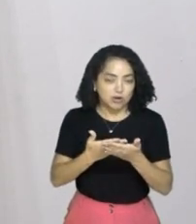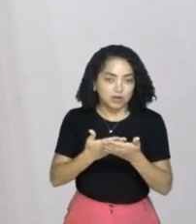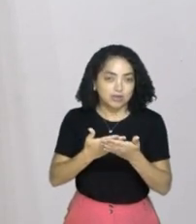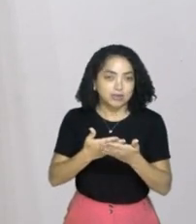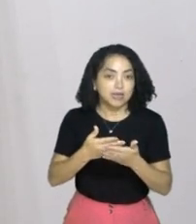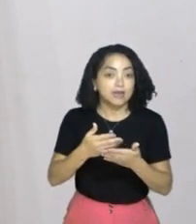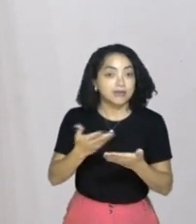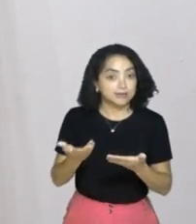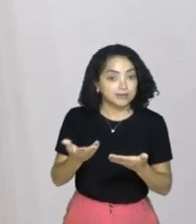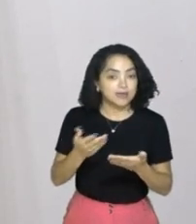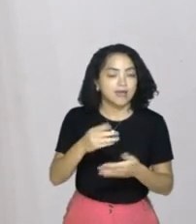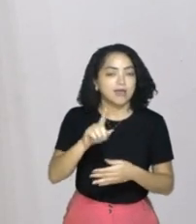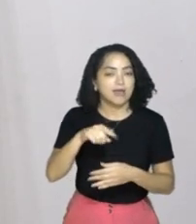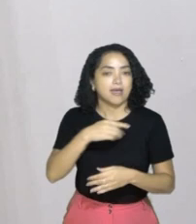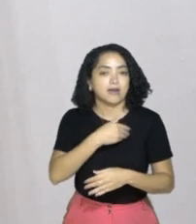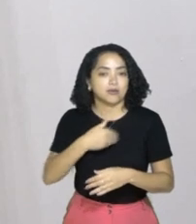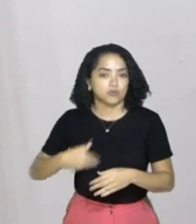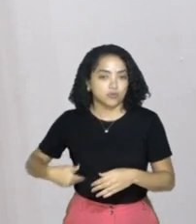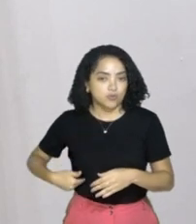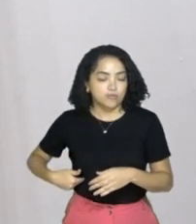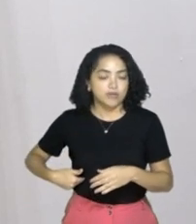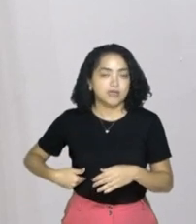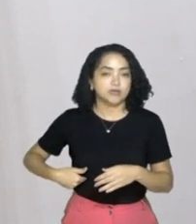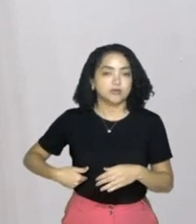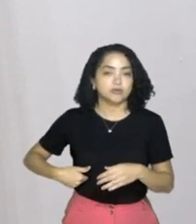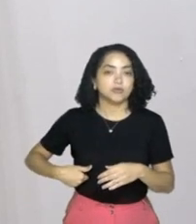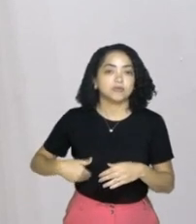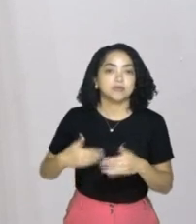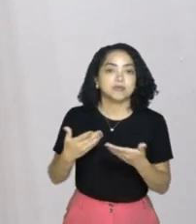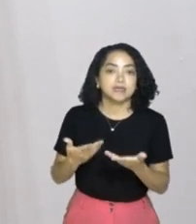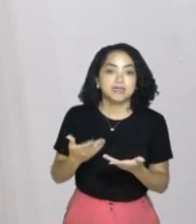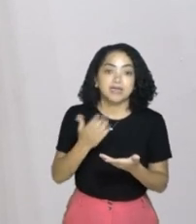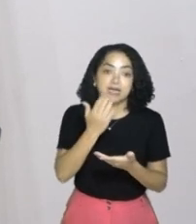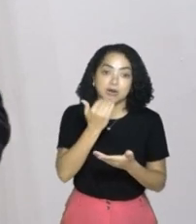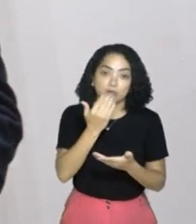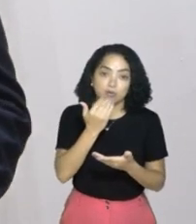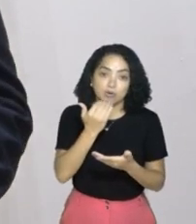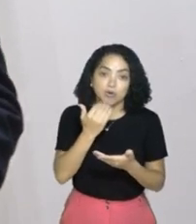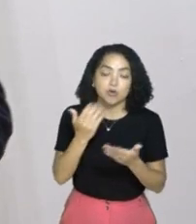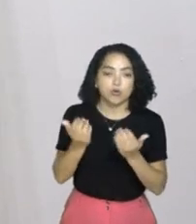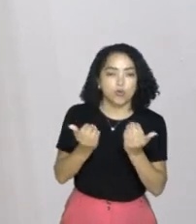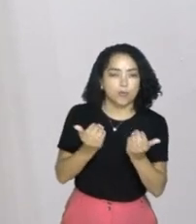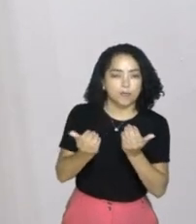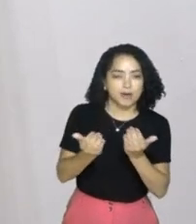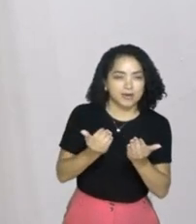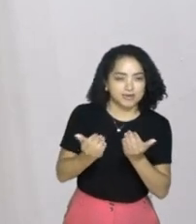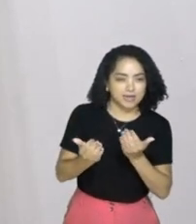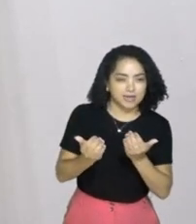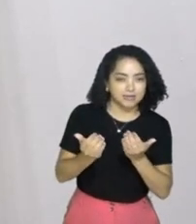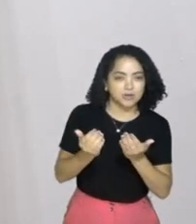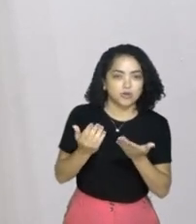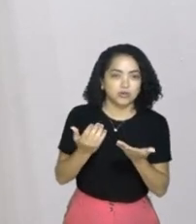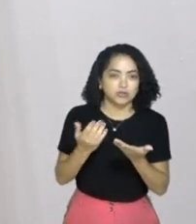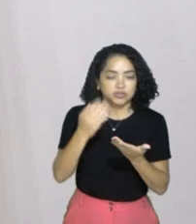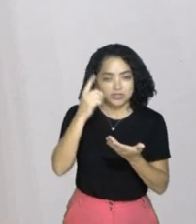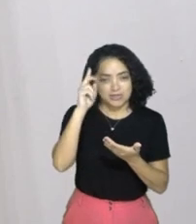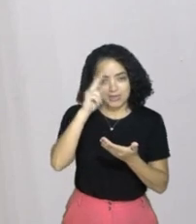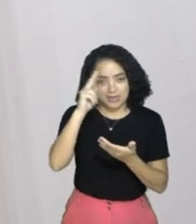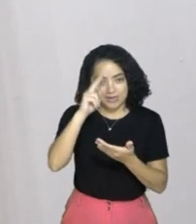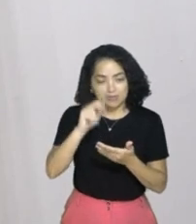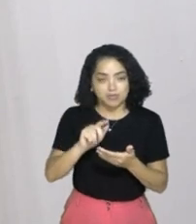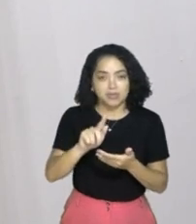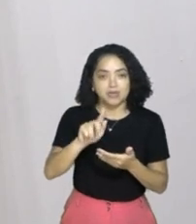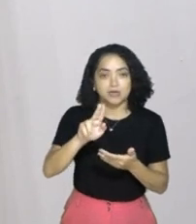e a nossa merenda escolar ela era uma merenda comparada hoje com o quick né que vinha lá o nosso